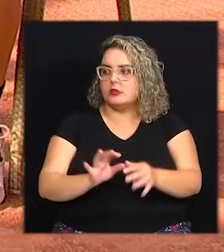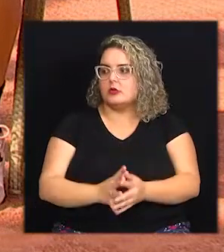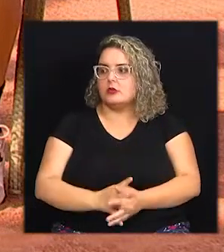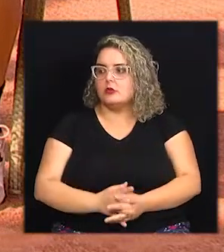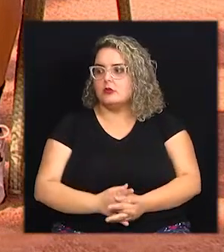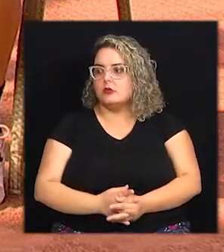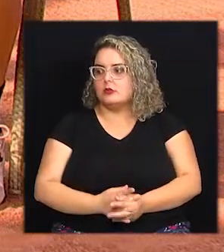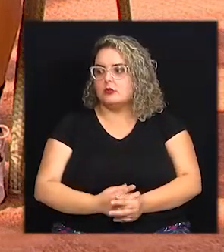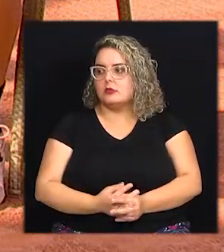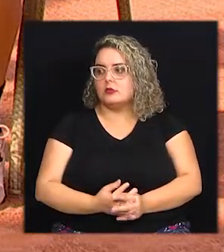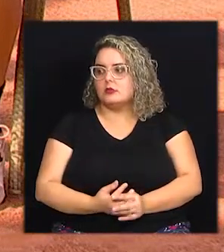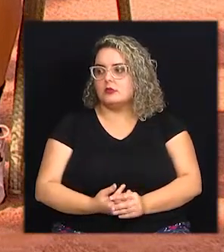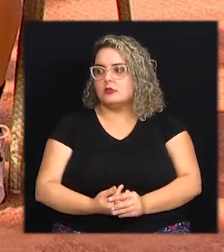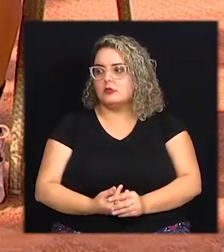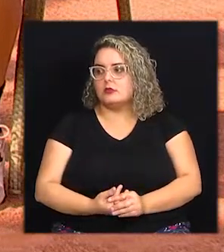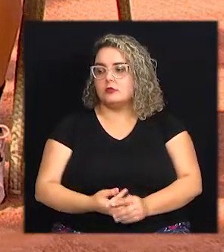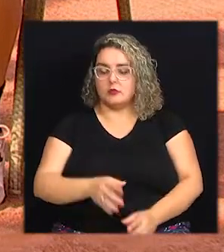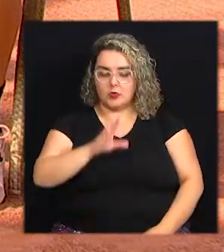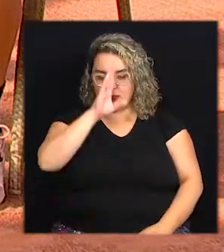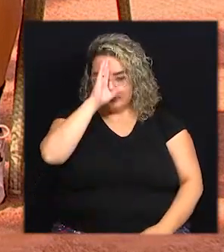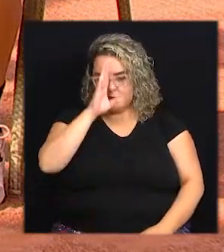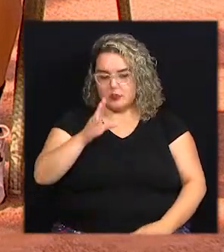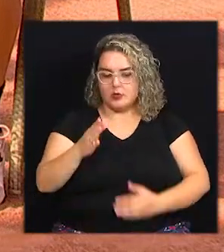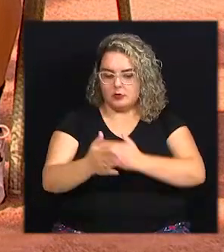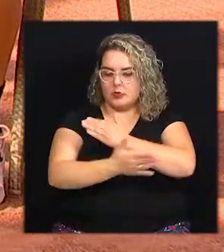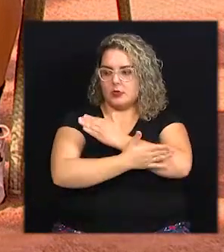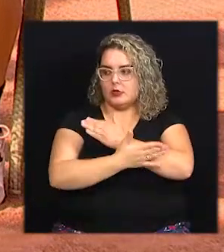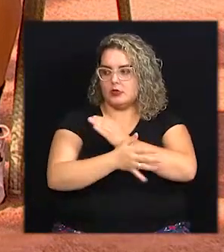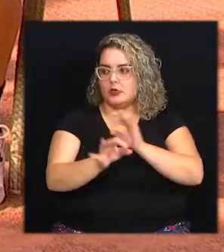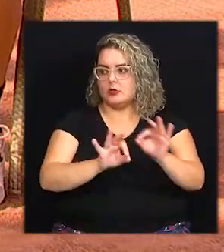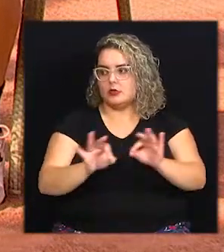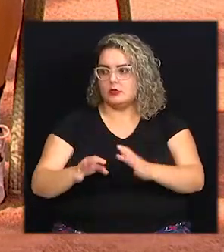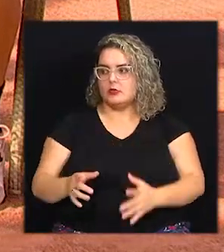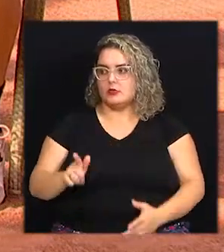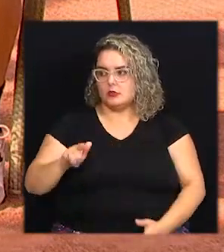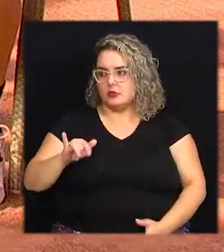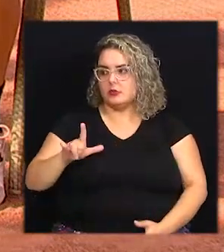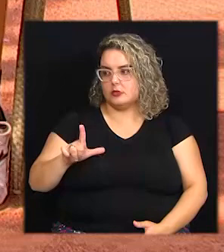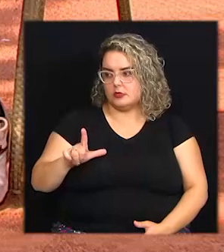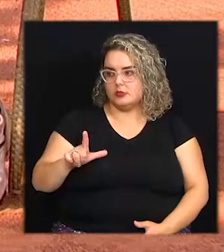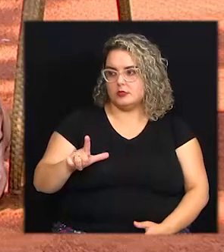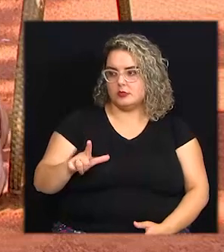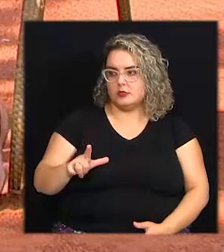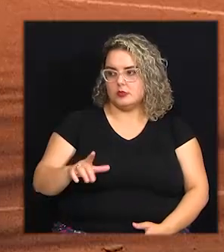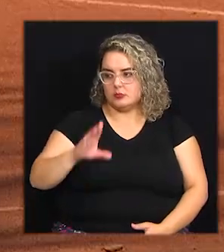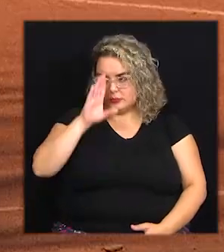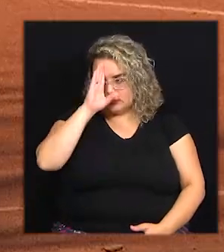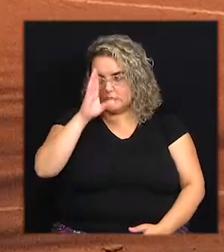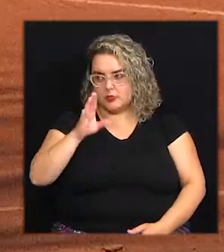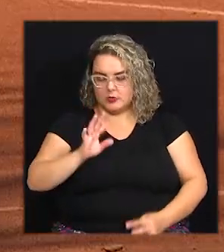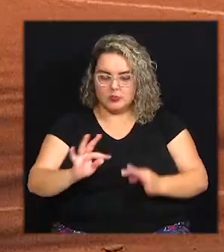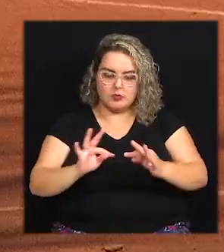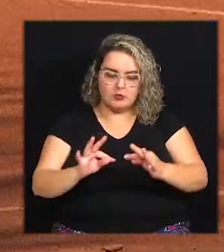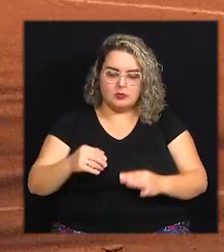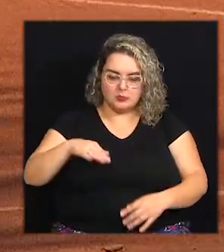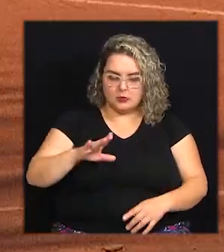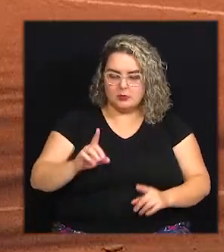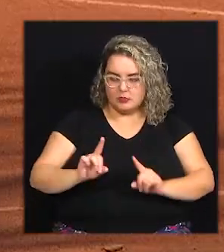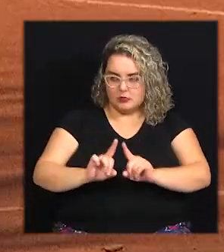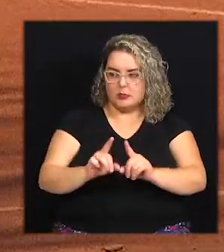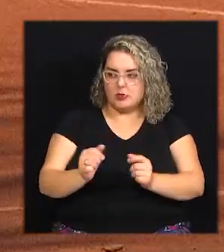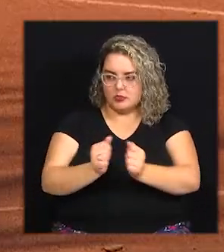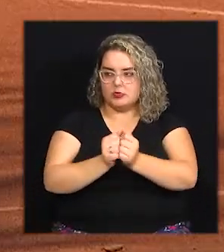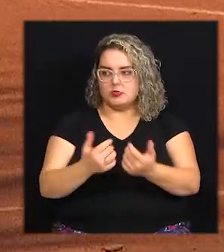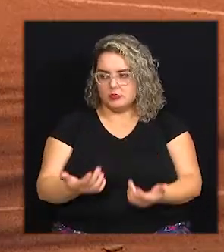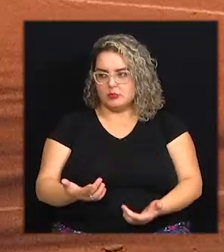planejamento? Cara, o meu principal ajudante nesse planejamento é o Gil, que é o meu principal treinador também, que tá mais